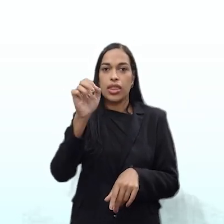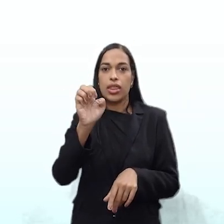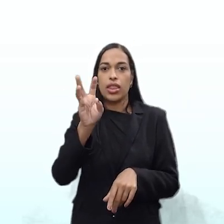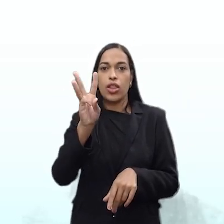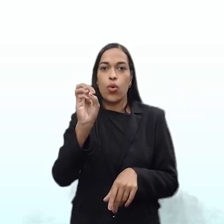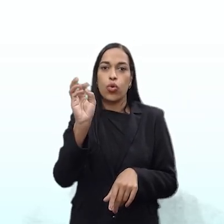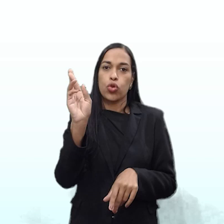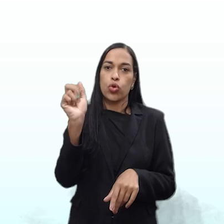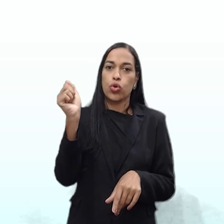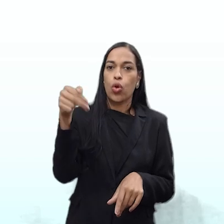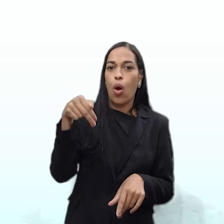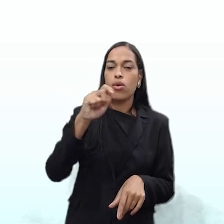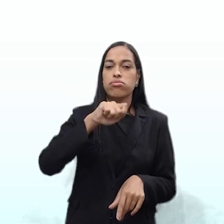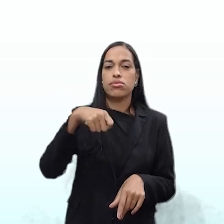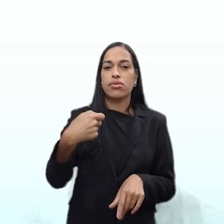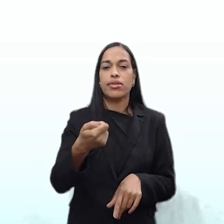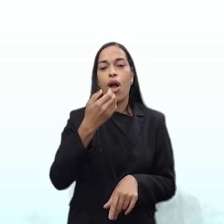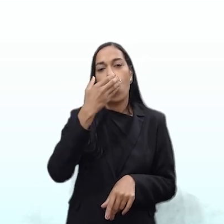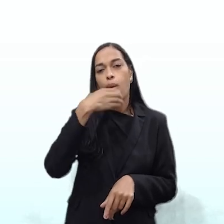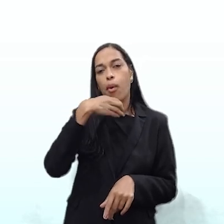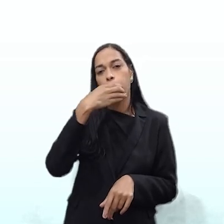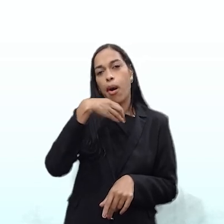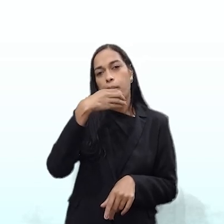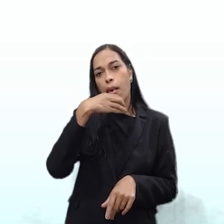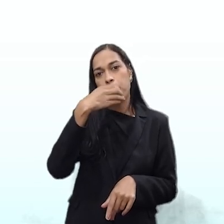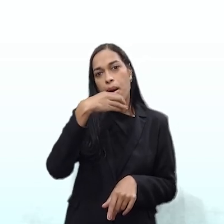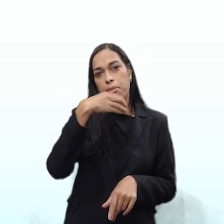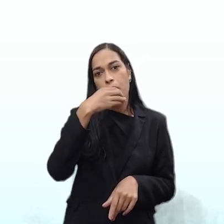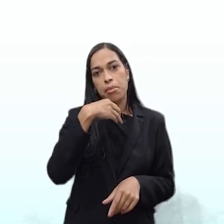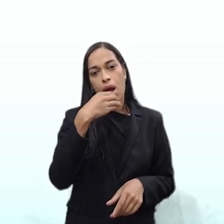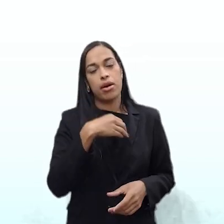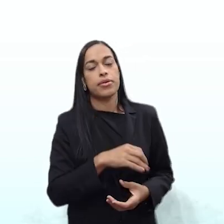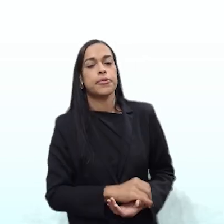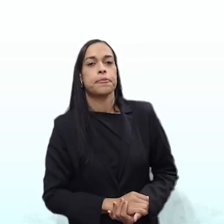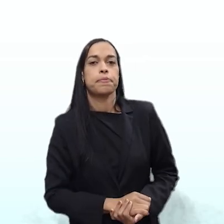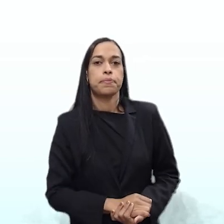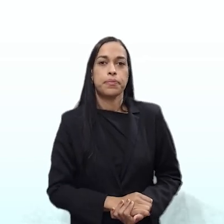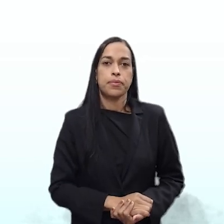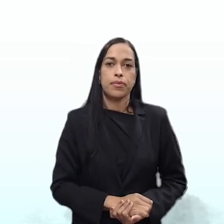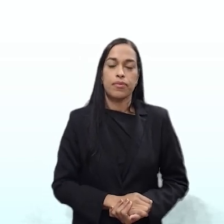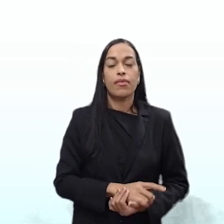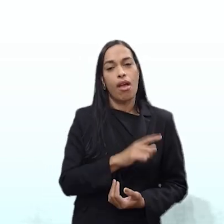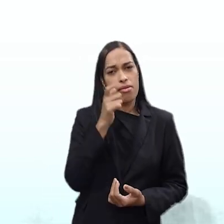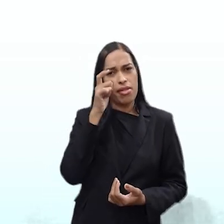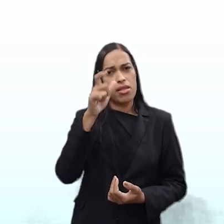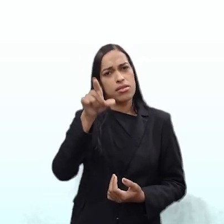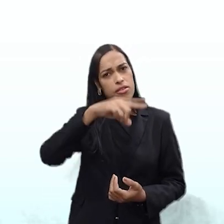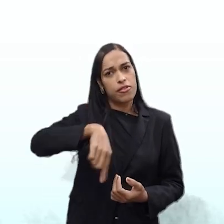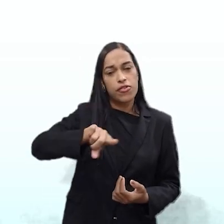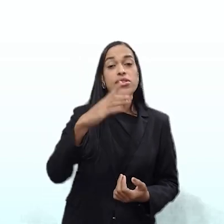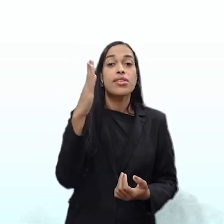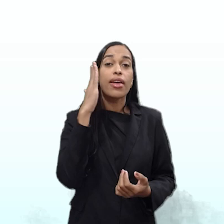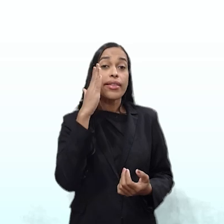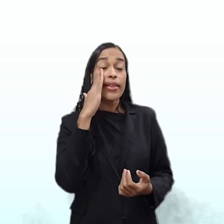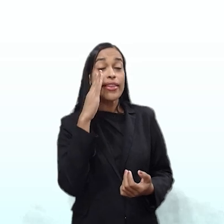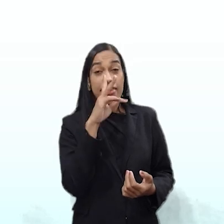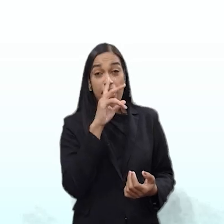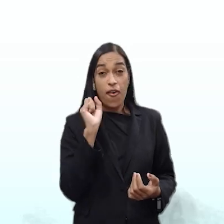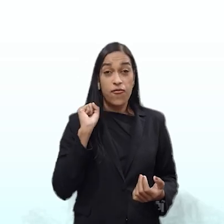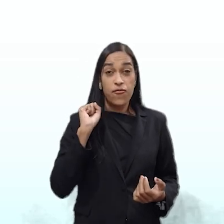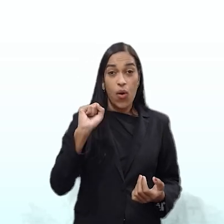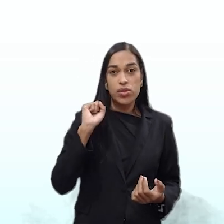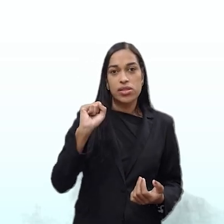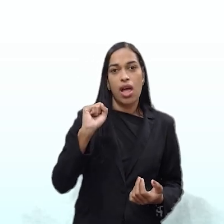maçãzinha caindo na cabeça dele, que ó, isso aí foi coisa de mito, isso não existe não, tá? É interessante que você entenda que a força